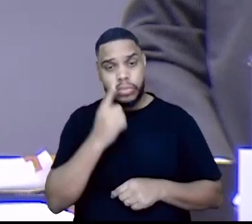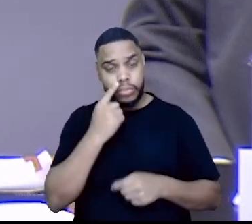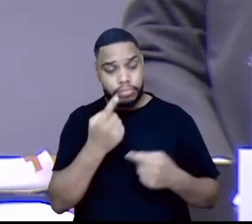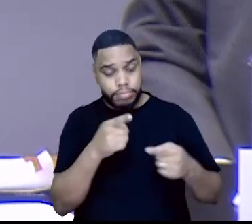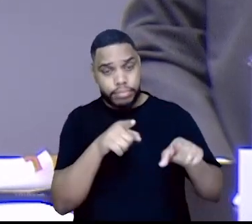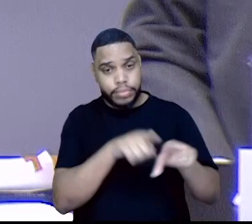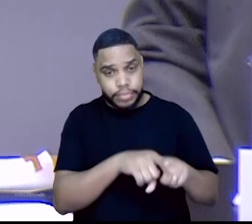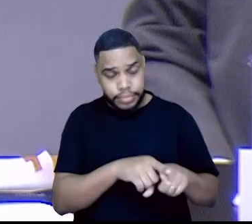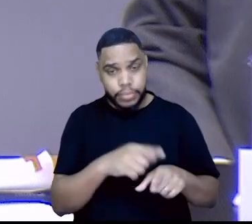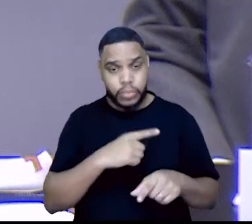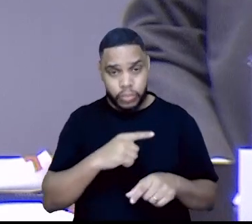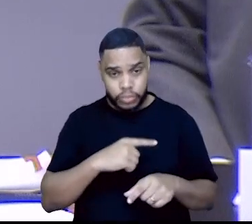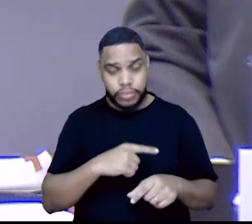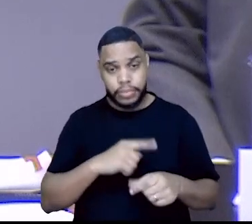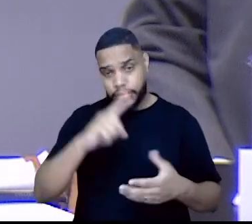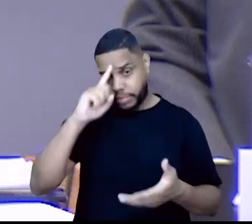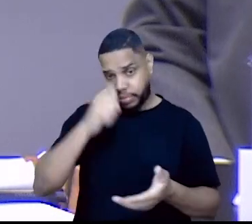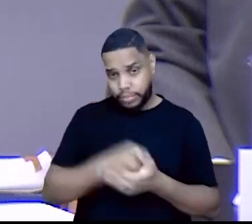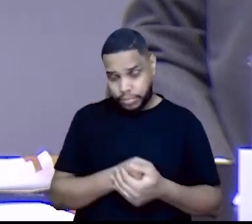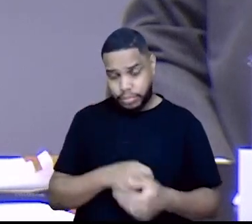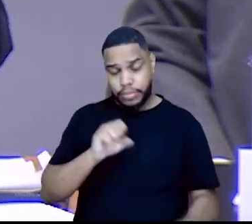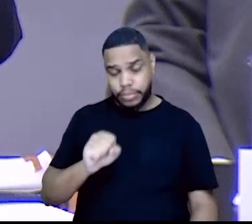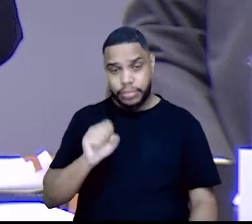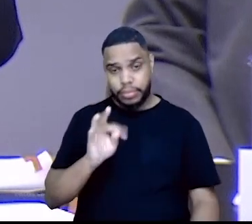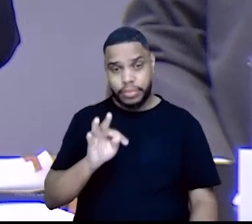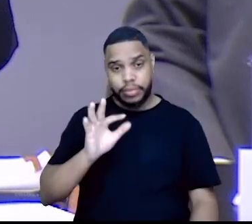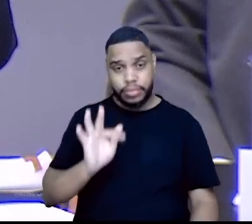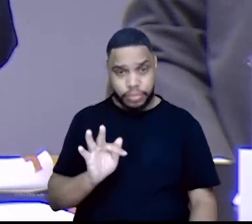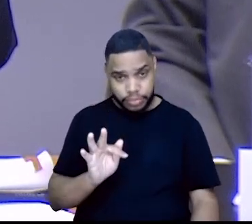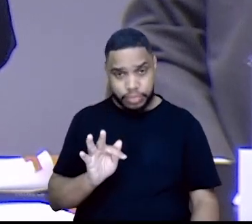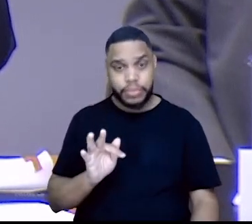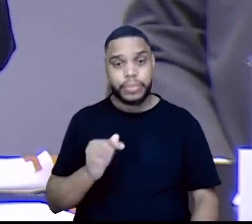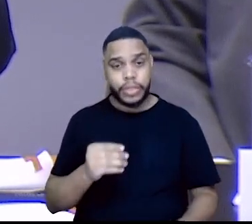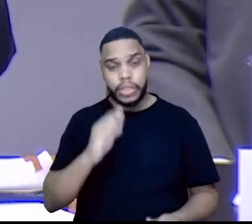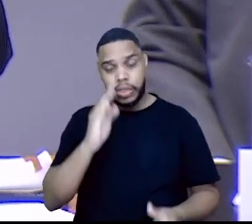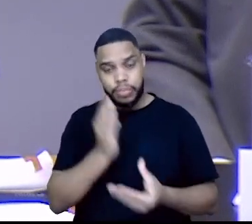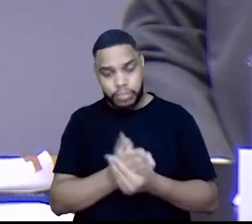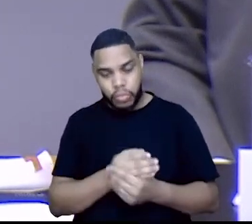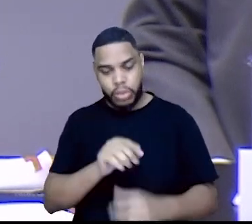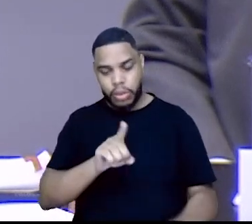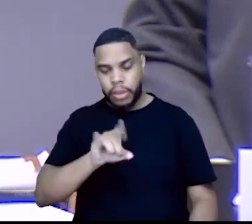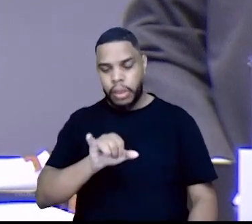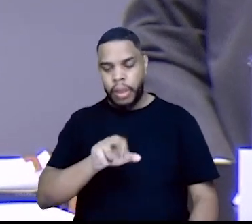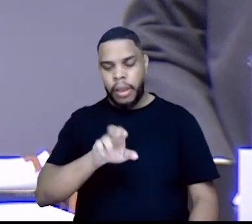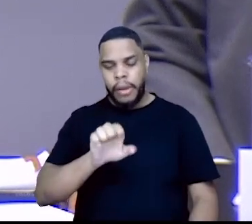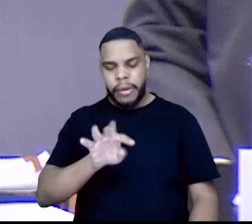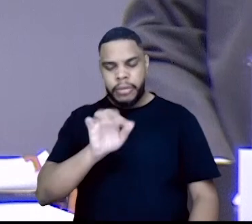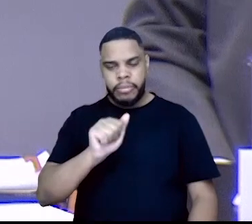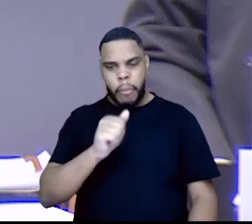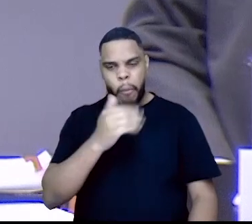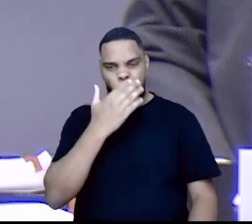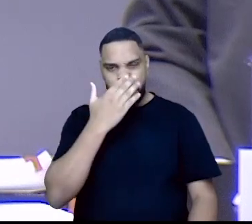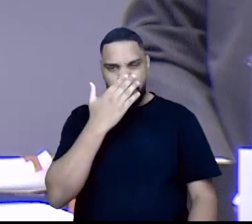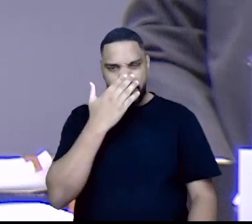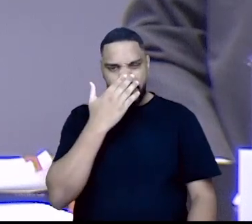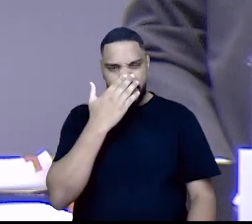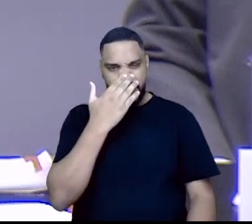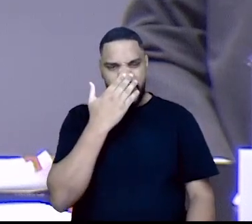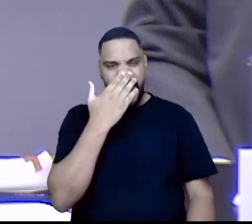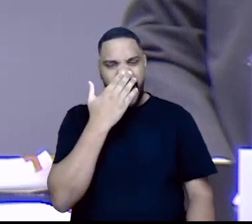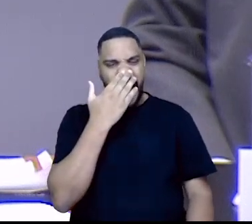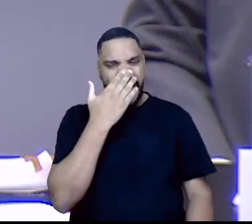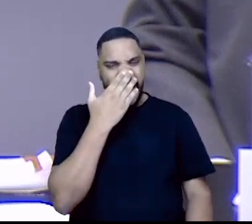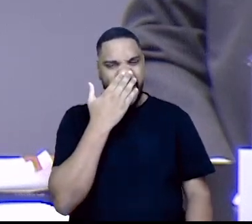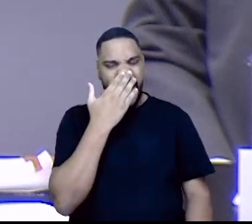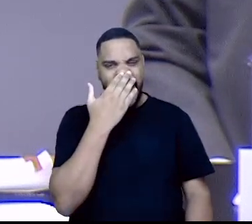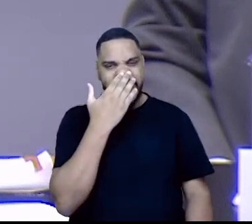vinculante às decisões do Supremo Tribunal Federal em ações diretas. Esse foi o primeiro passo que se